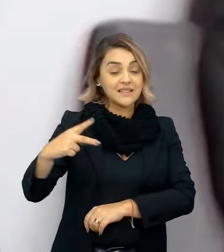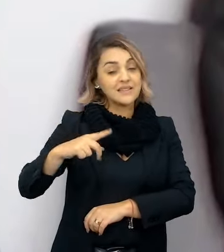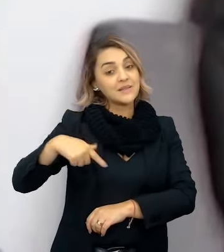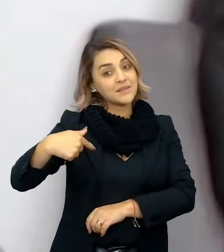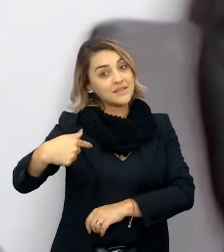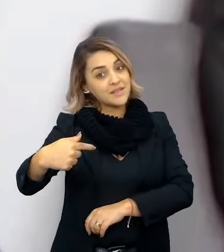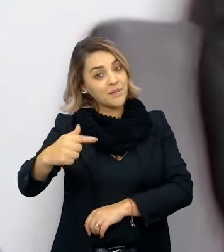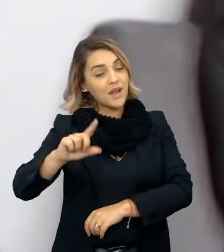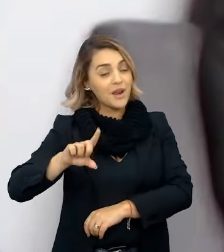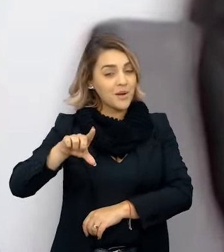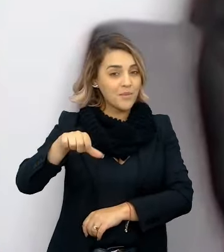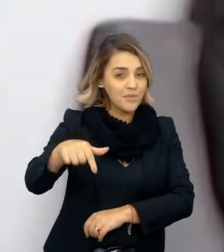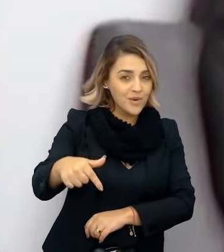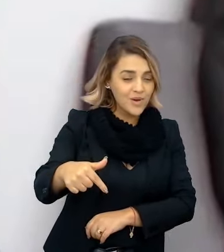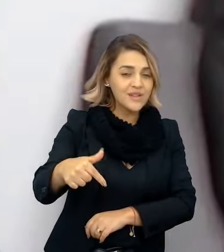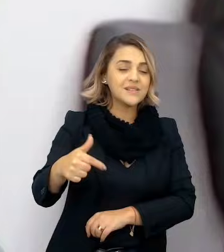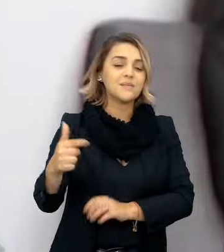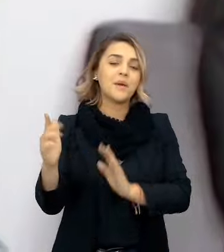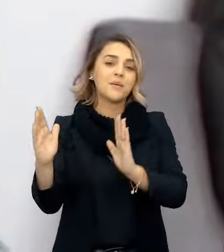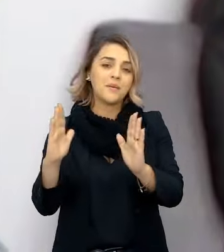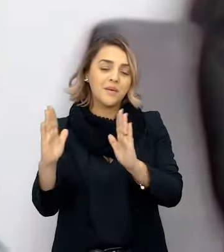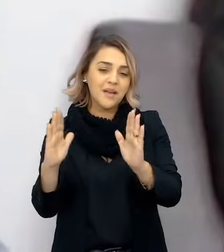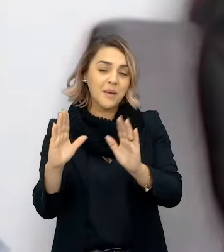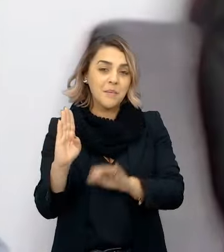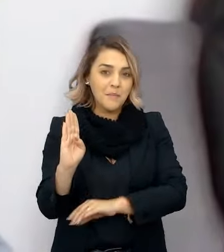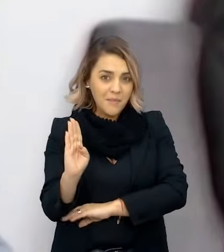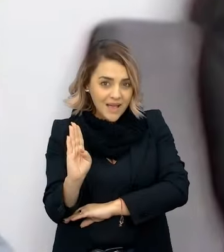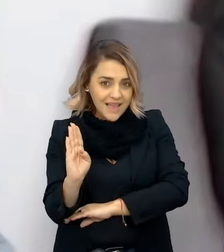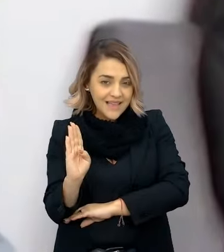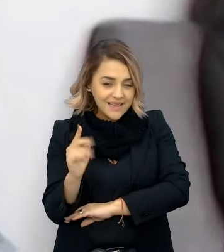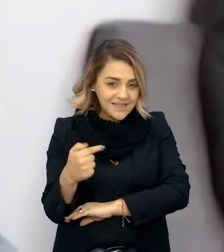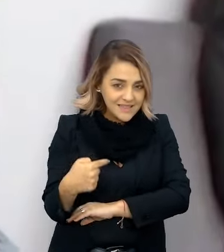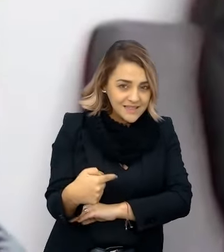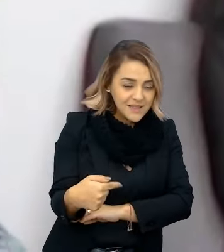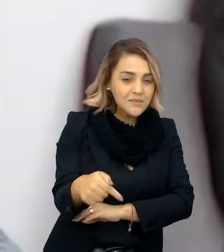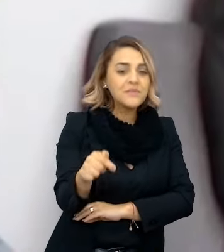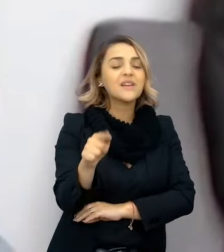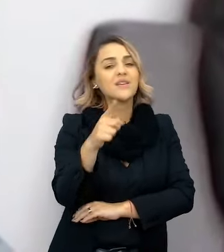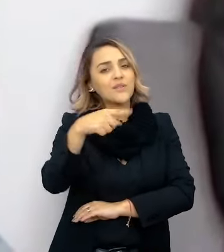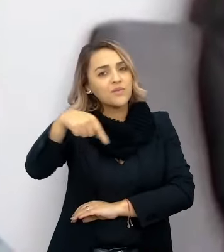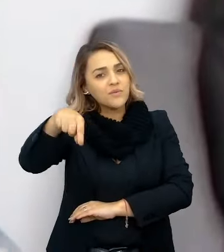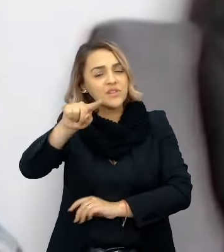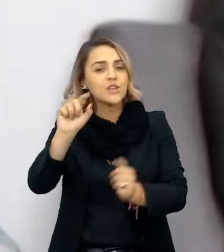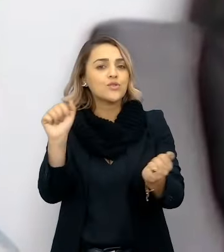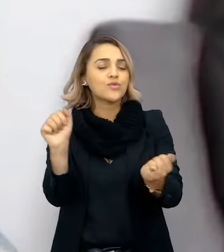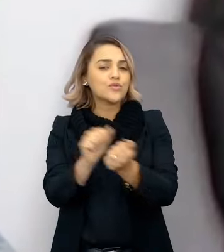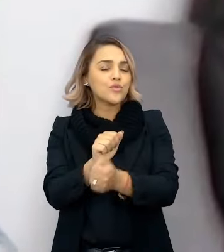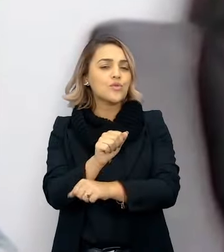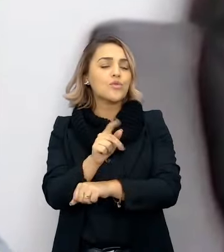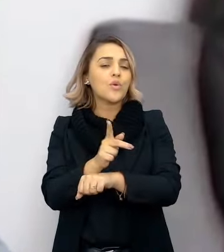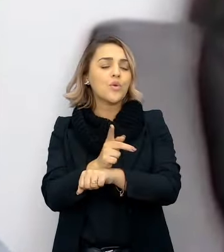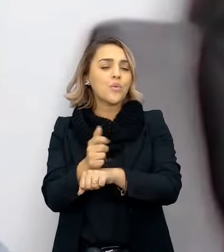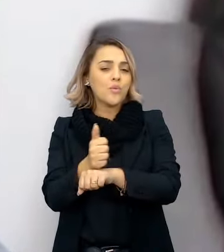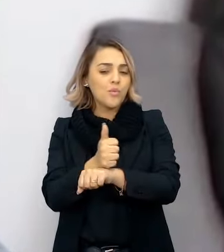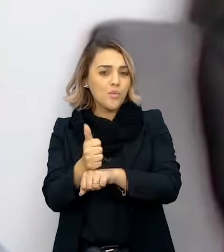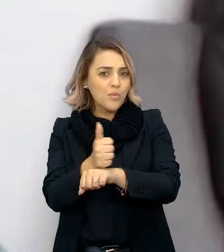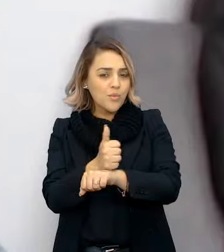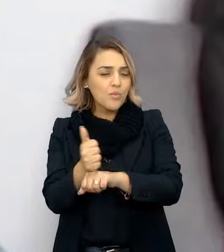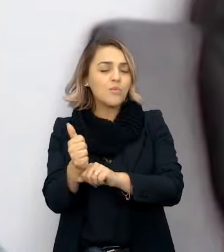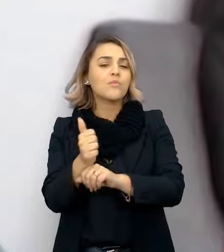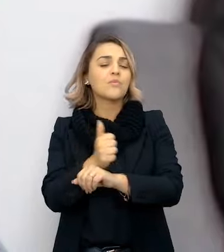vem, que é a semana B, vocês estarão com os especialistas, né, com os professores